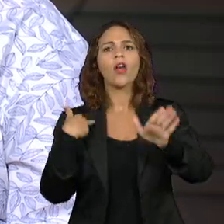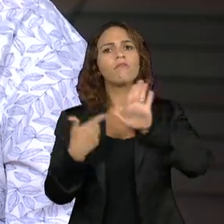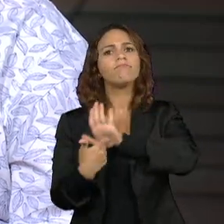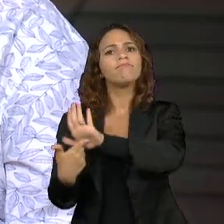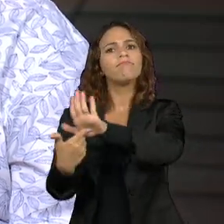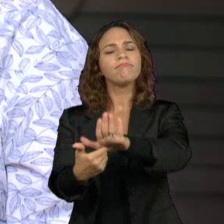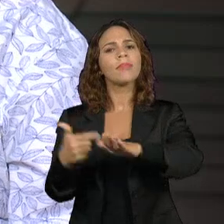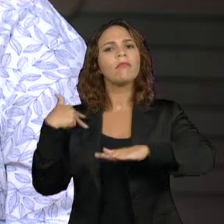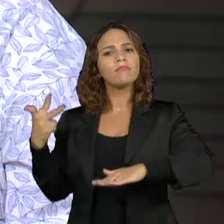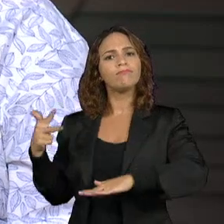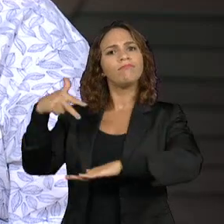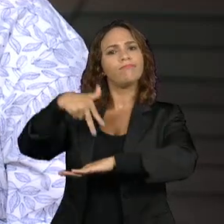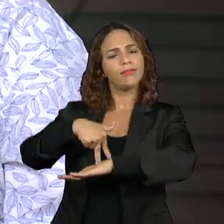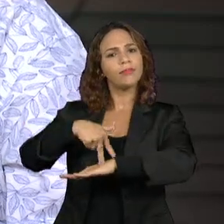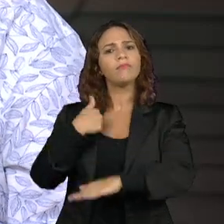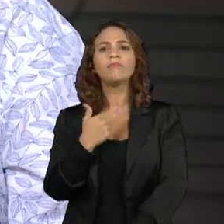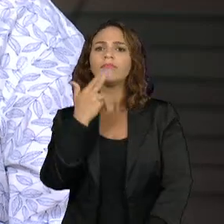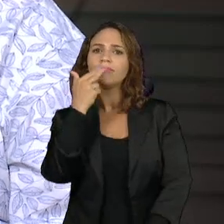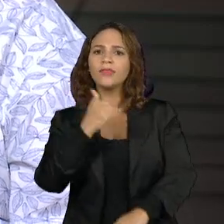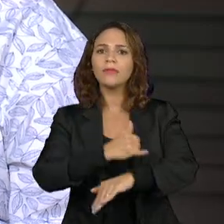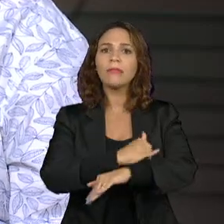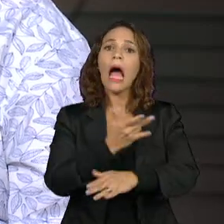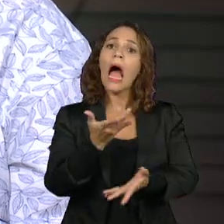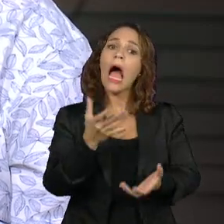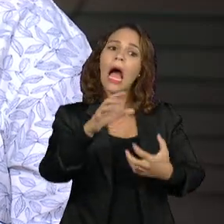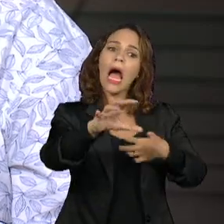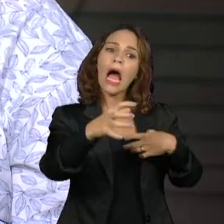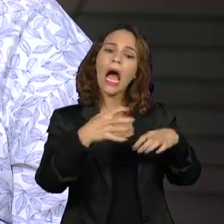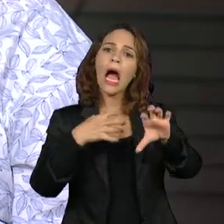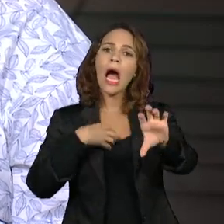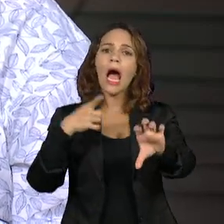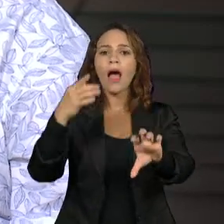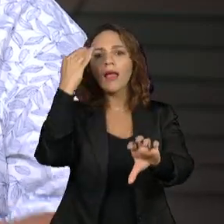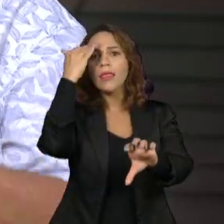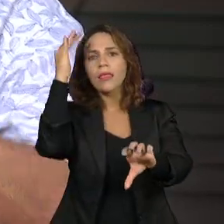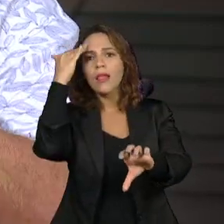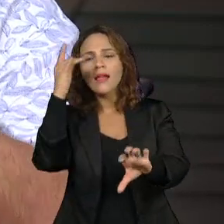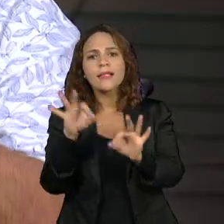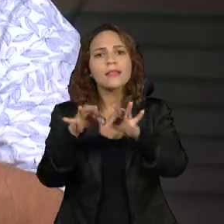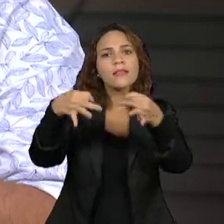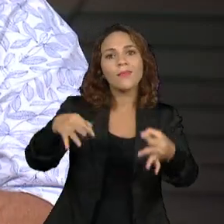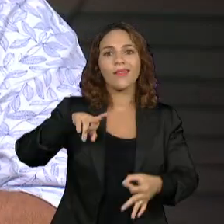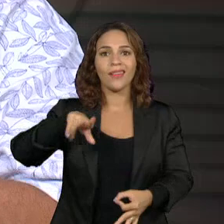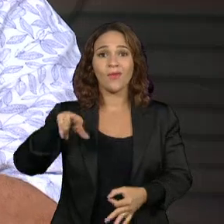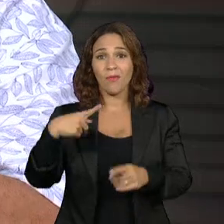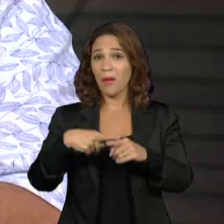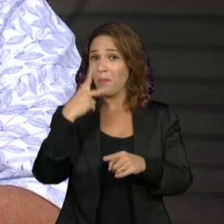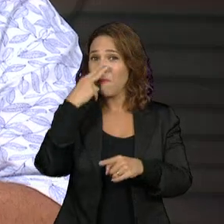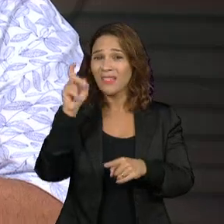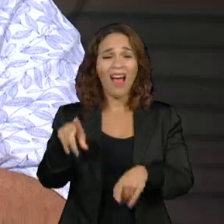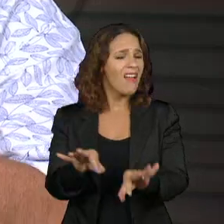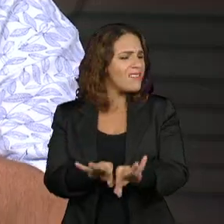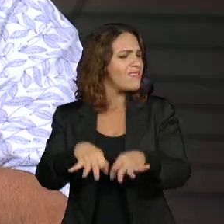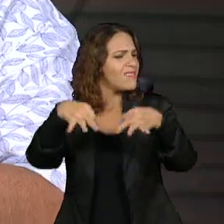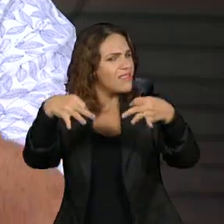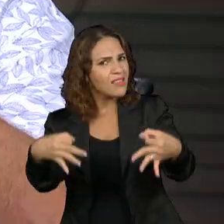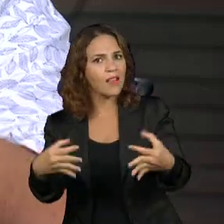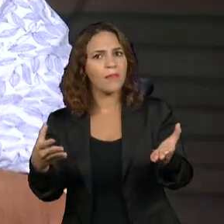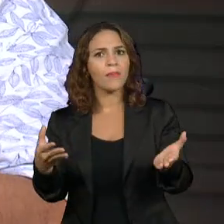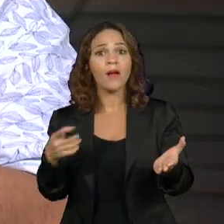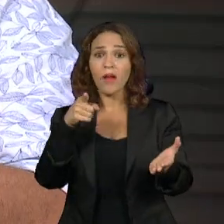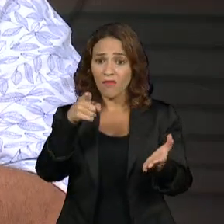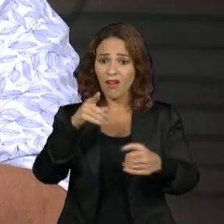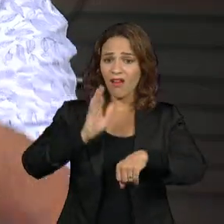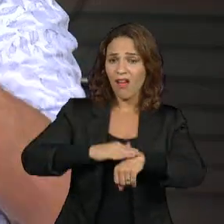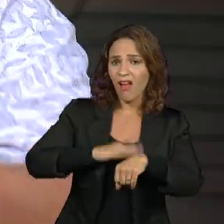falar, poxa, que legal, ele é gordo. Ele entende que não é tão simples como falam. Porque todo mundo simplifica de uma forma que parece que o